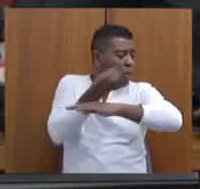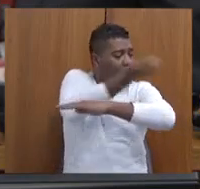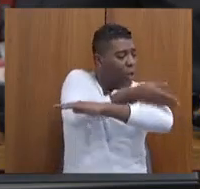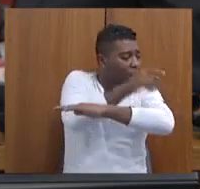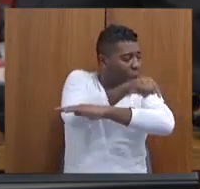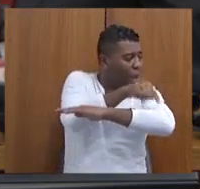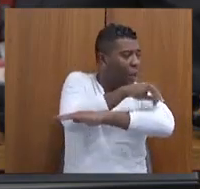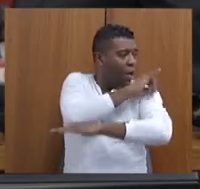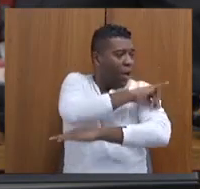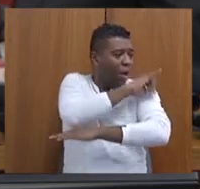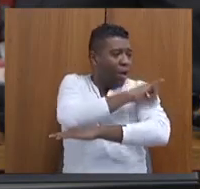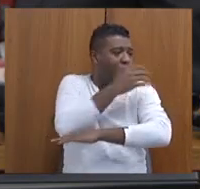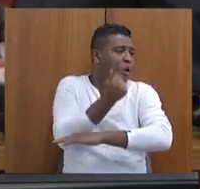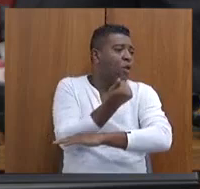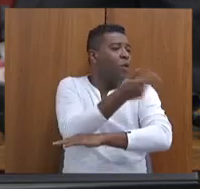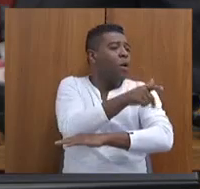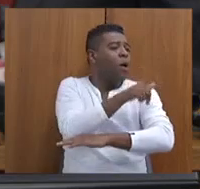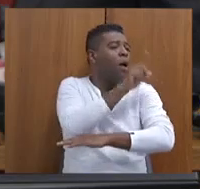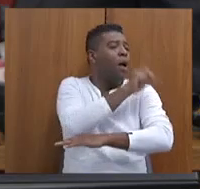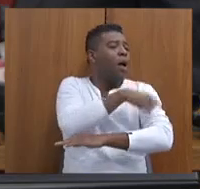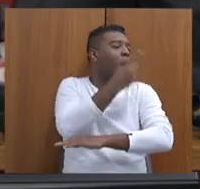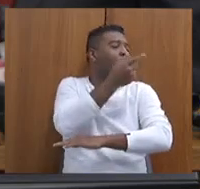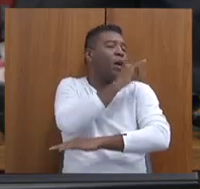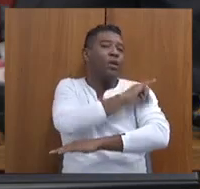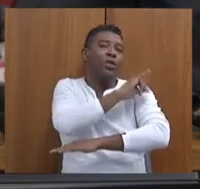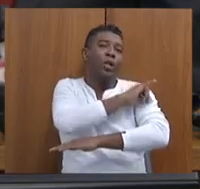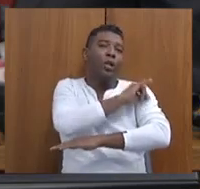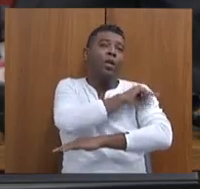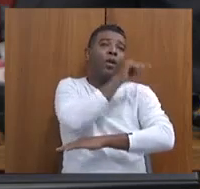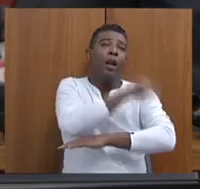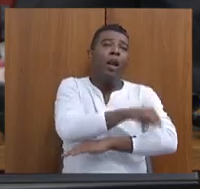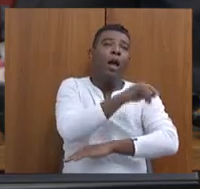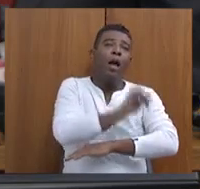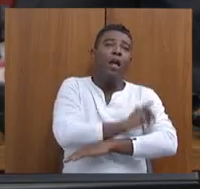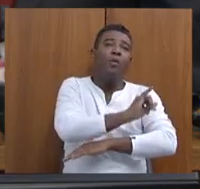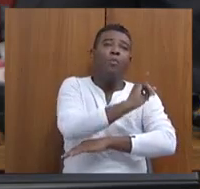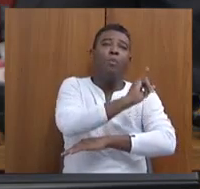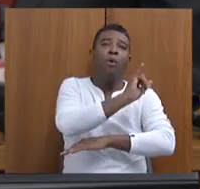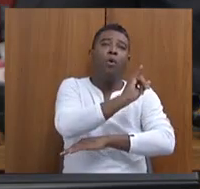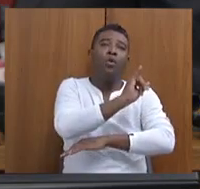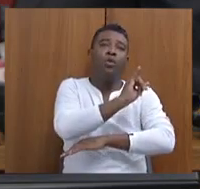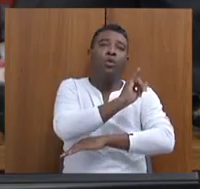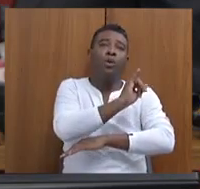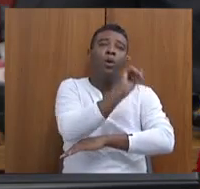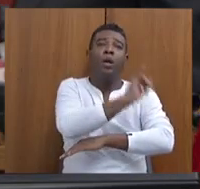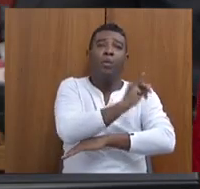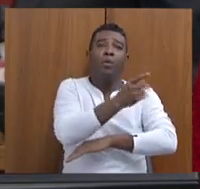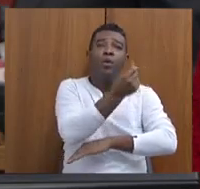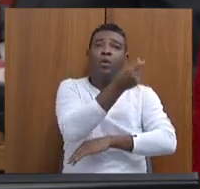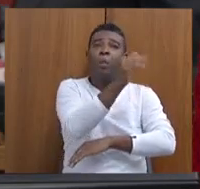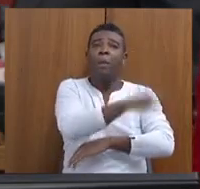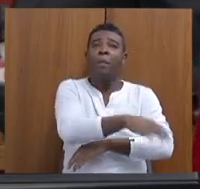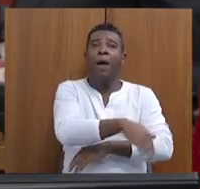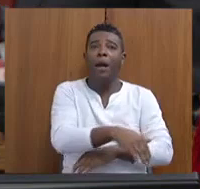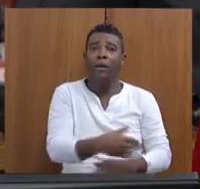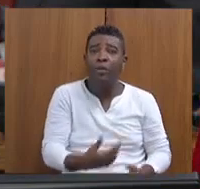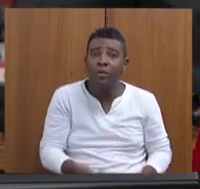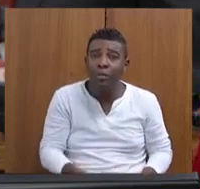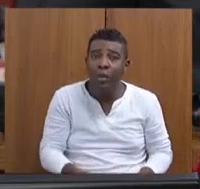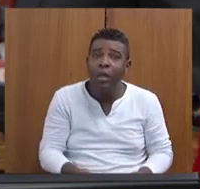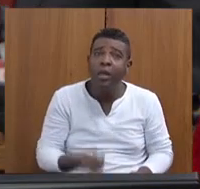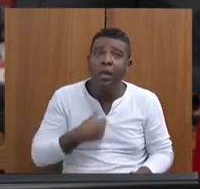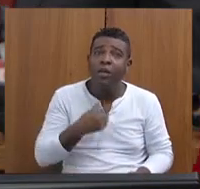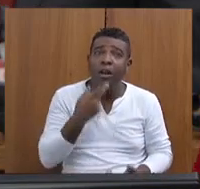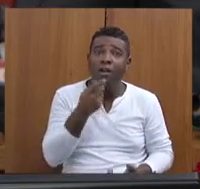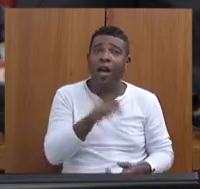do outro lado do Estado do Rio de Janeiro onde ele tinha um imposto é mais barato então esse imposto que eu chamo de